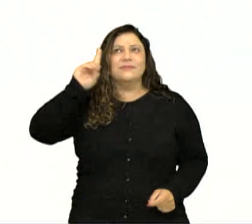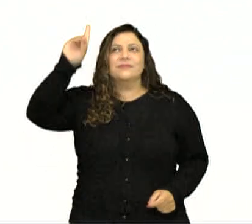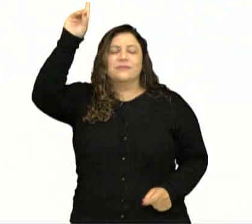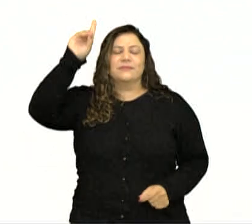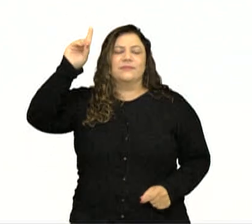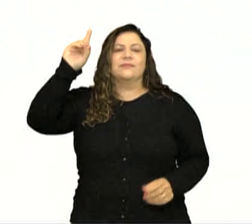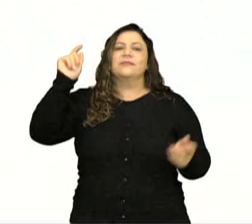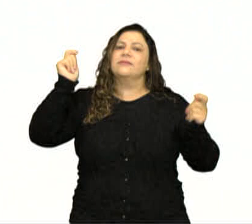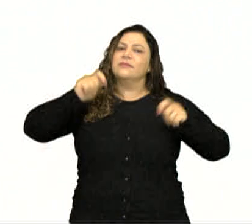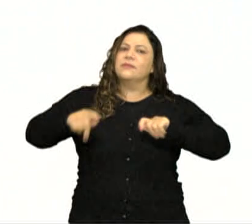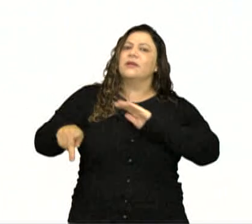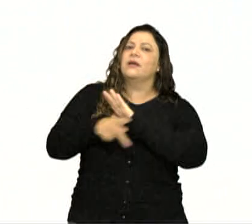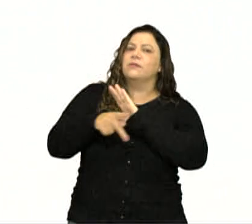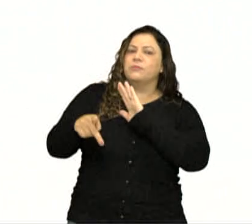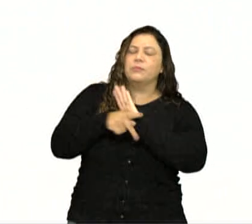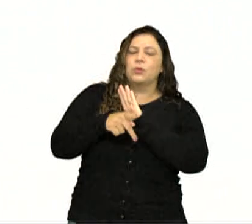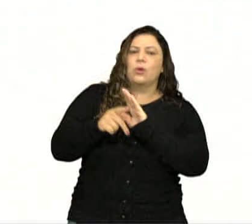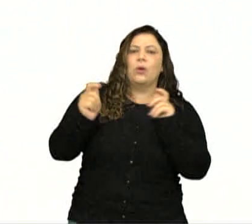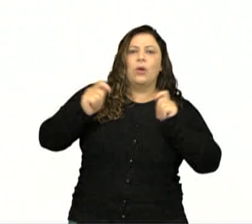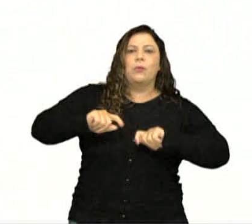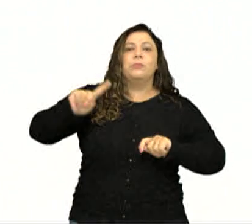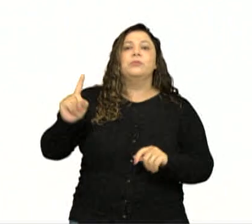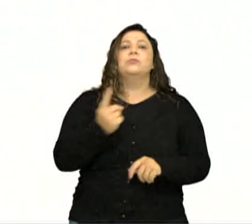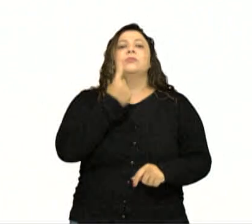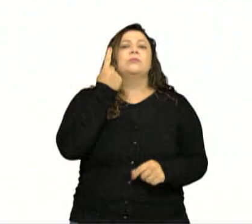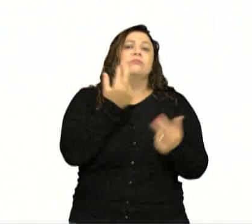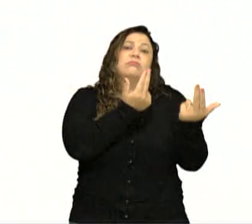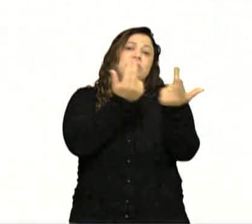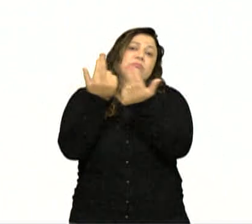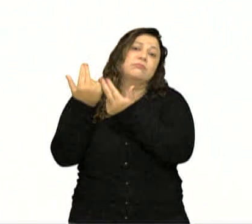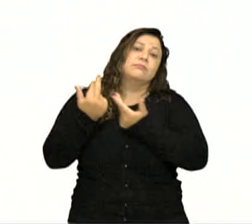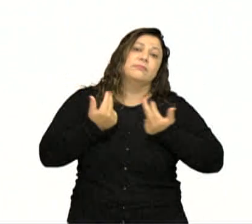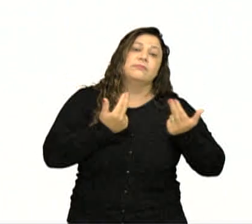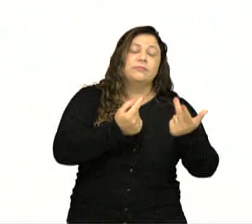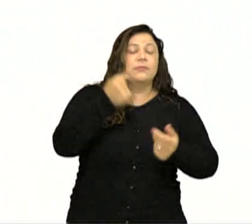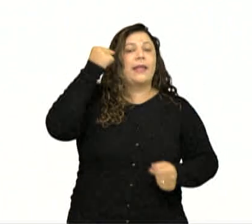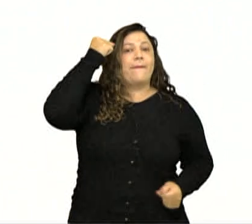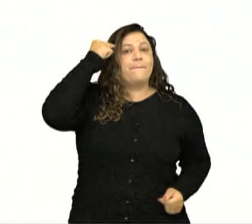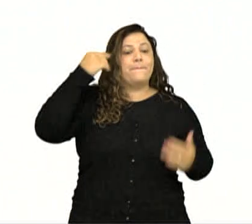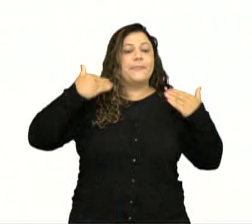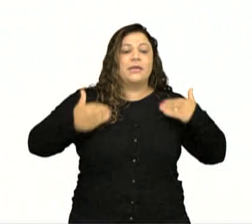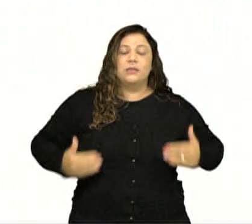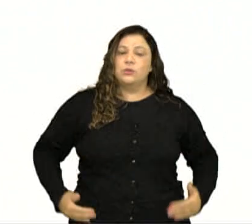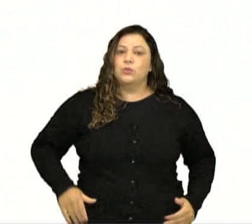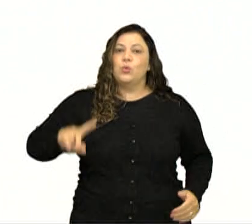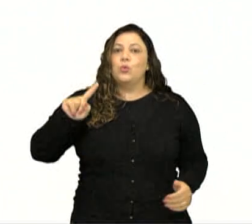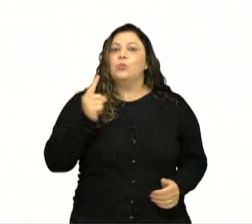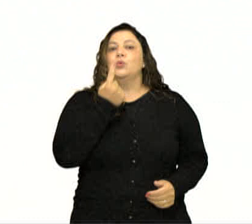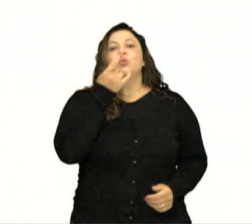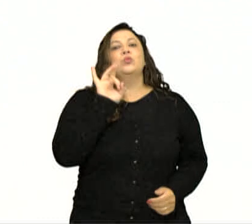são atributos de uma única e mesma coisa. Mente e corpo são um só, modificações de uma